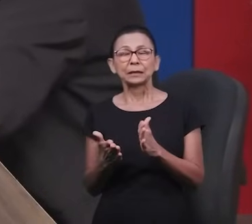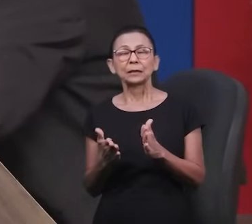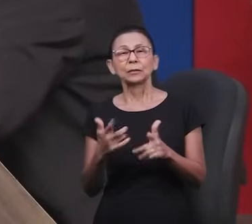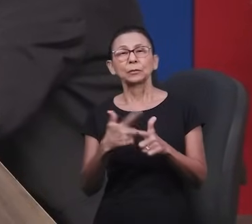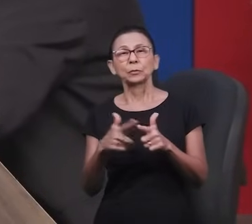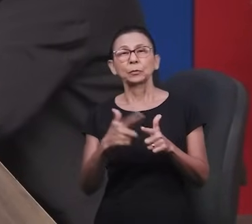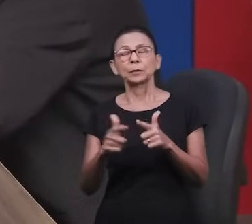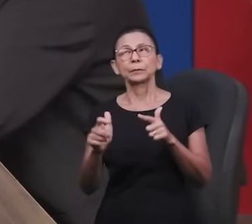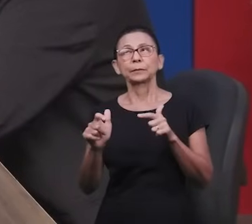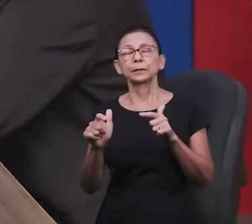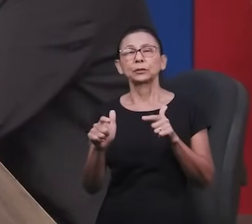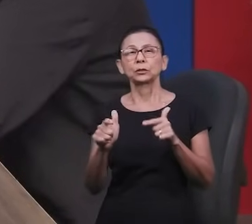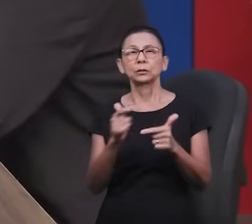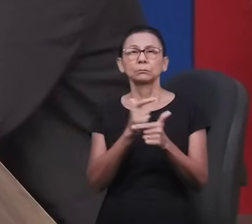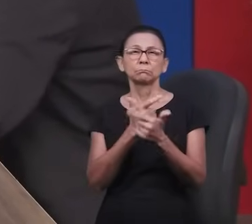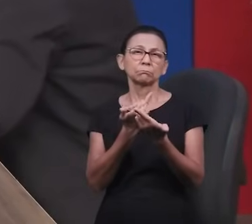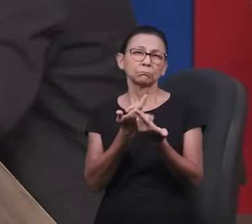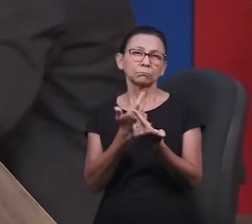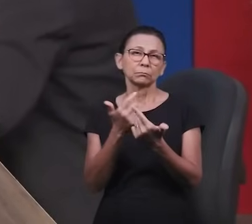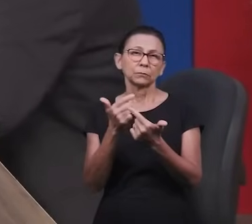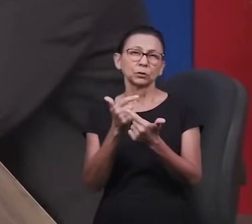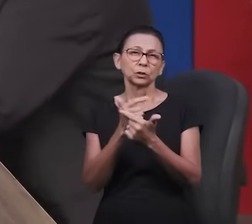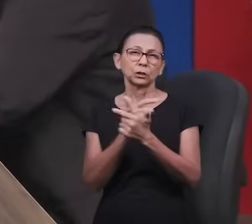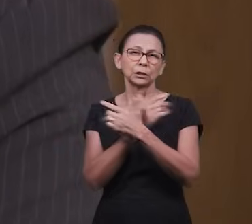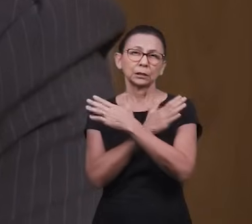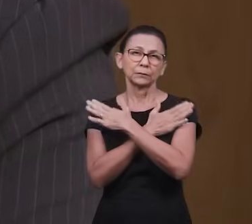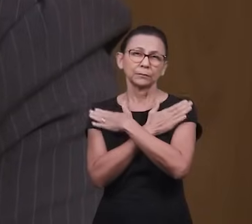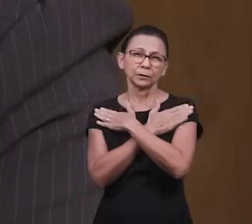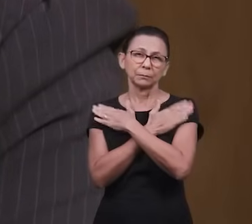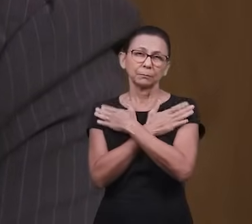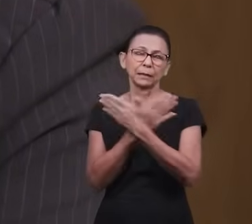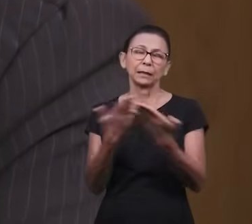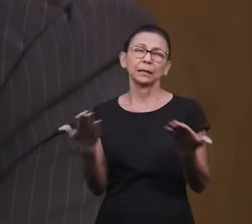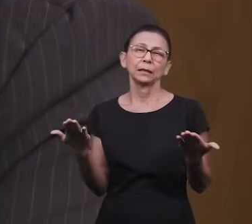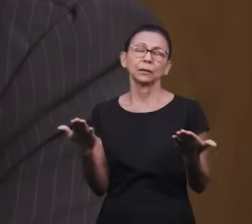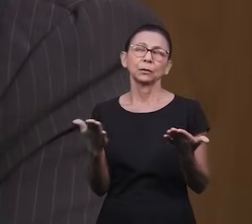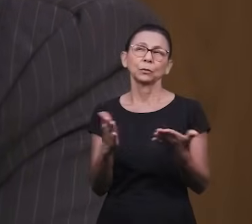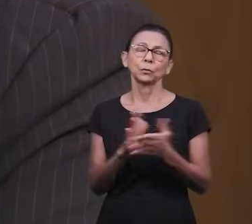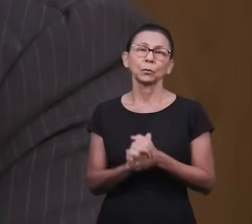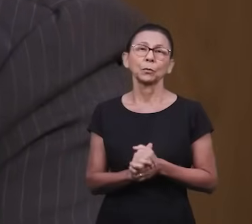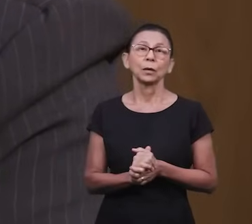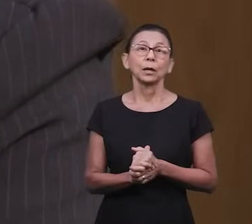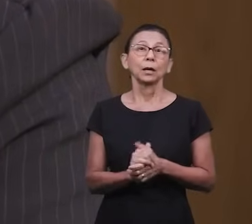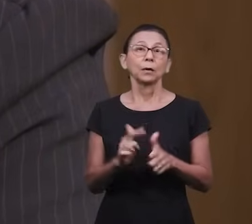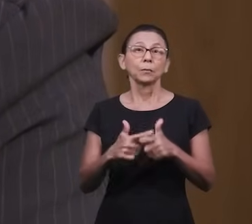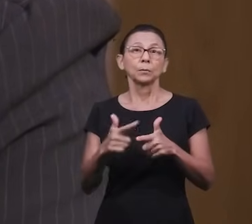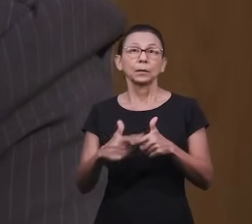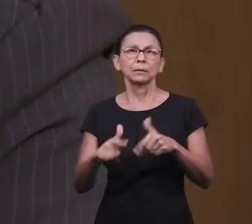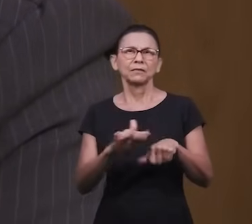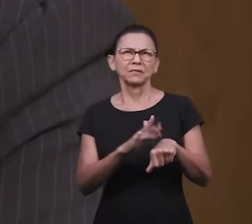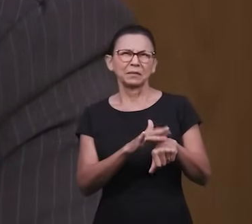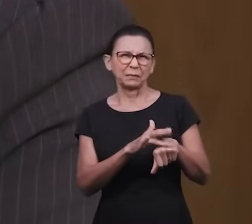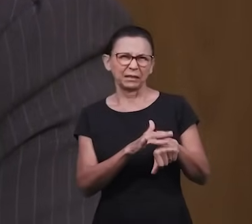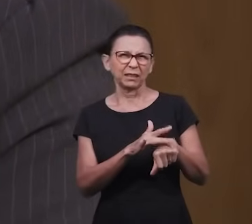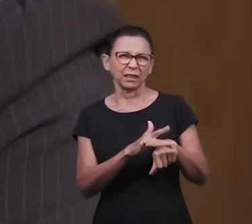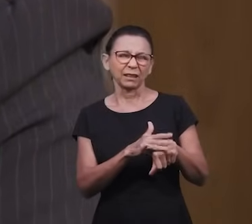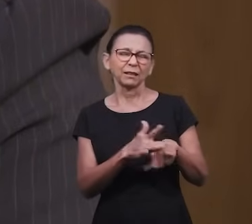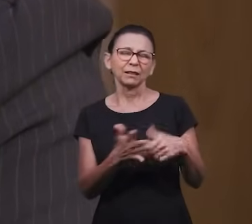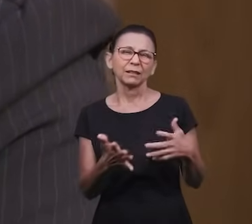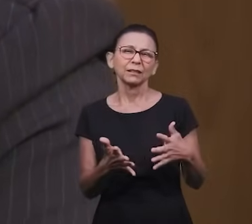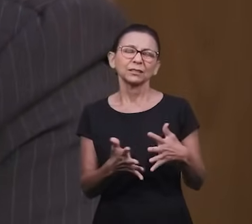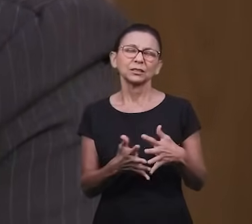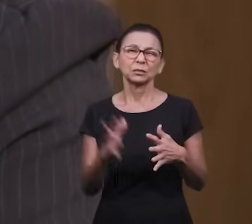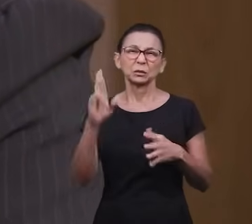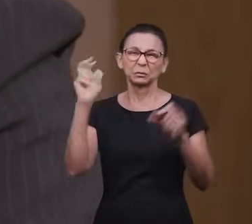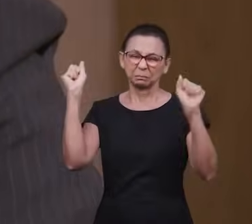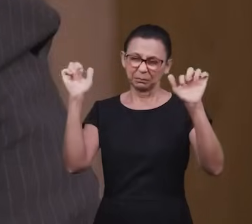percurso aí tiveram problemas de emprego, o Senhor abençoou abrindo portas de emprego, teve problemas de